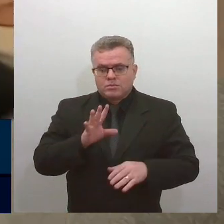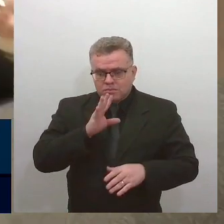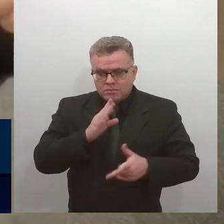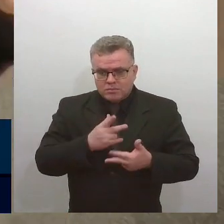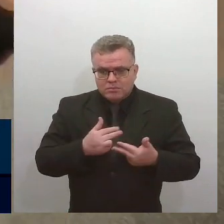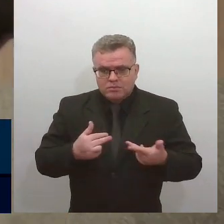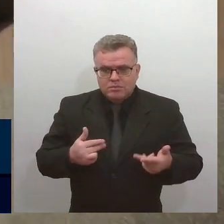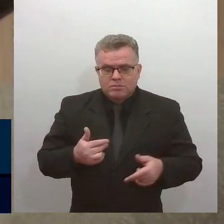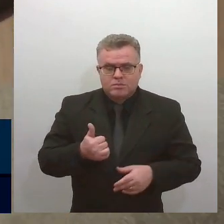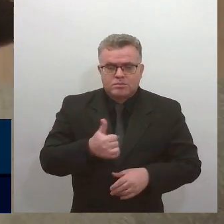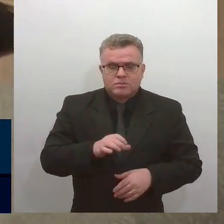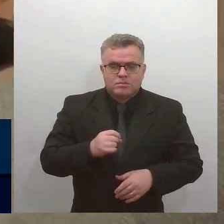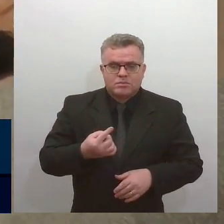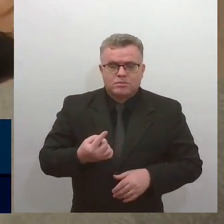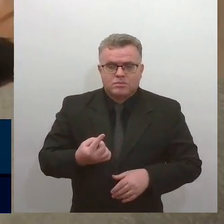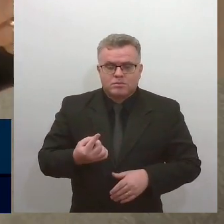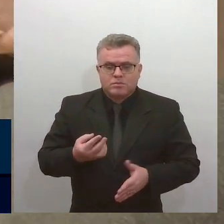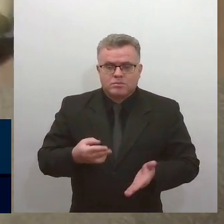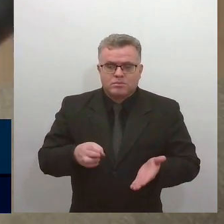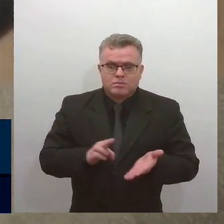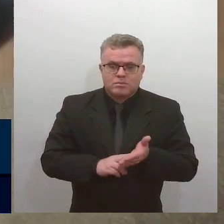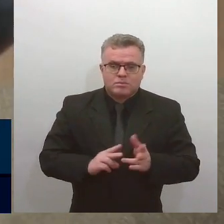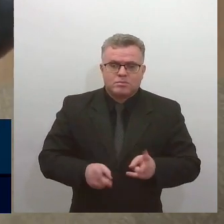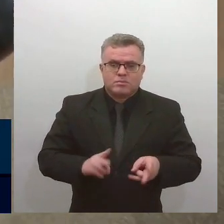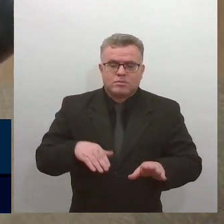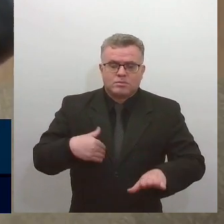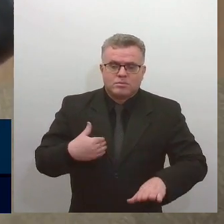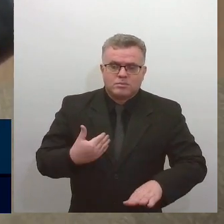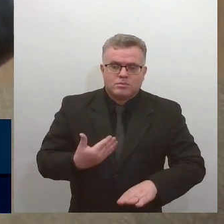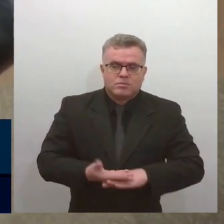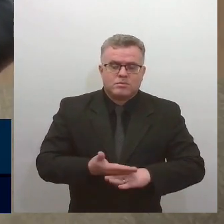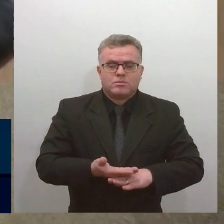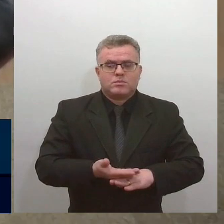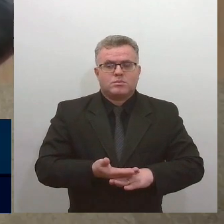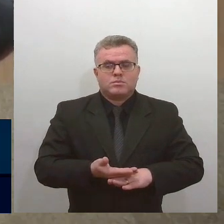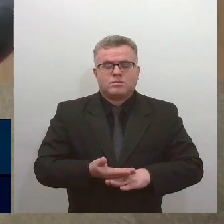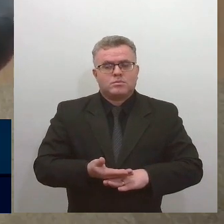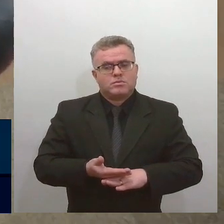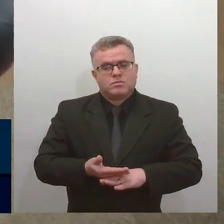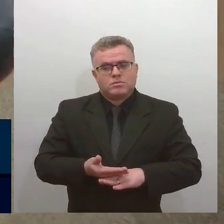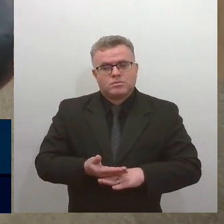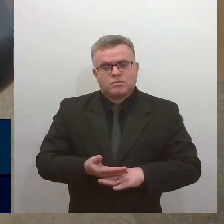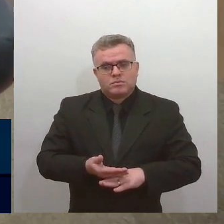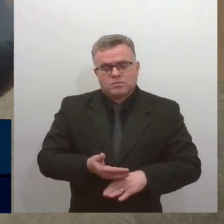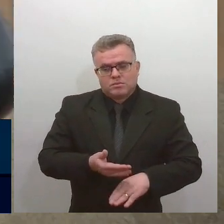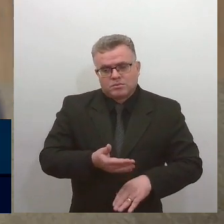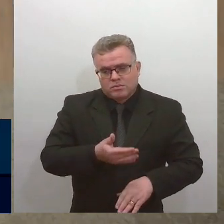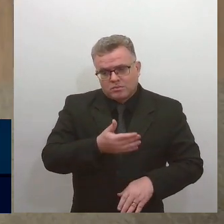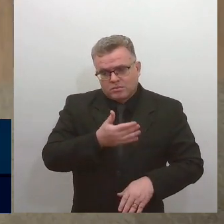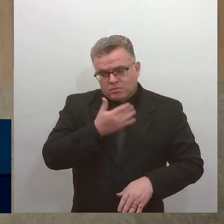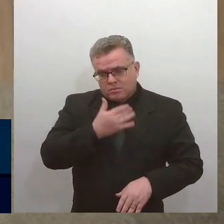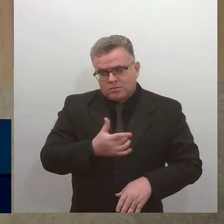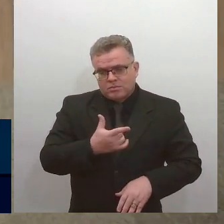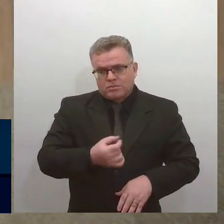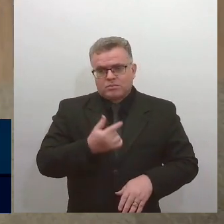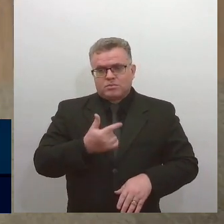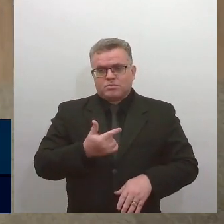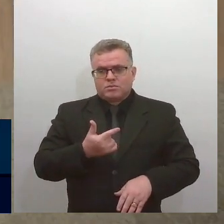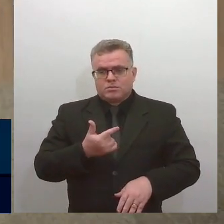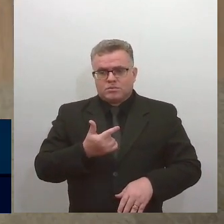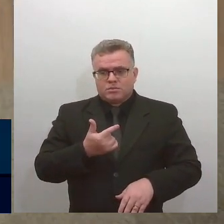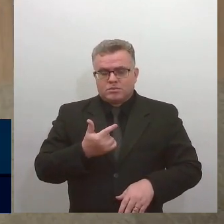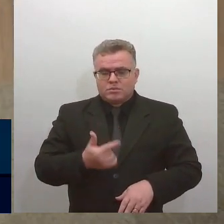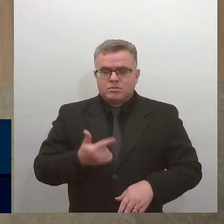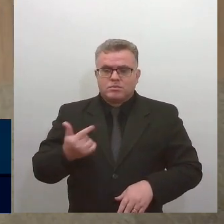que até o ano final de24 daria toda a pista de rolamento até 2022 daria toda